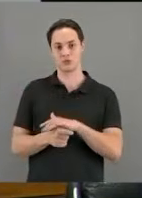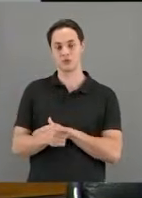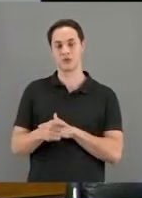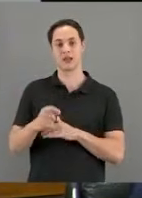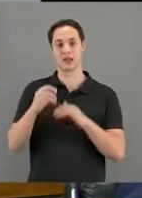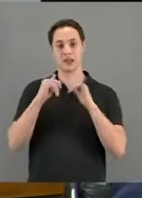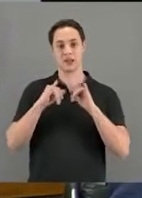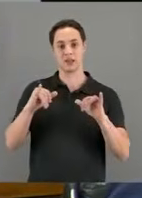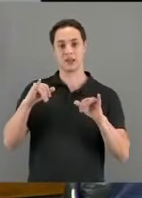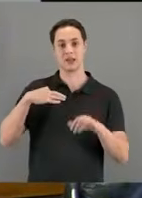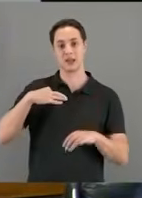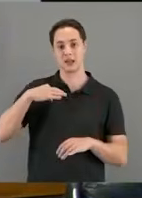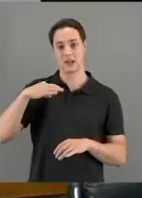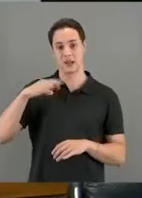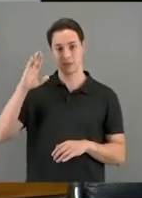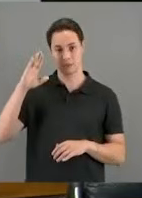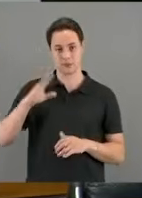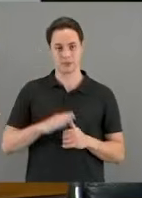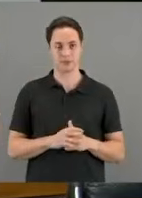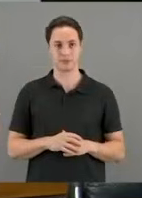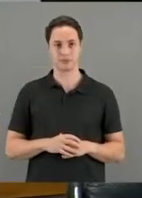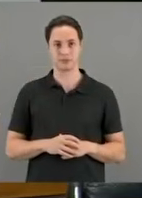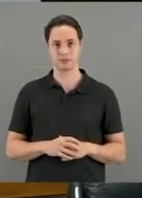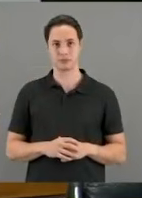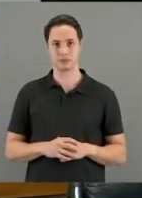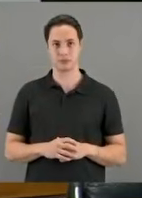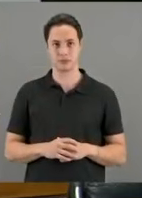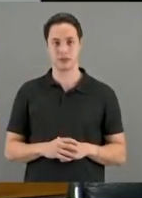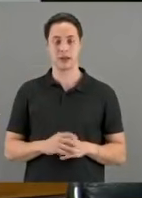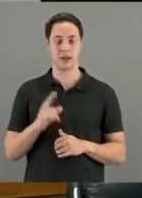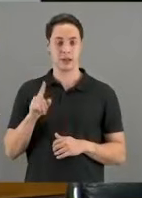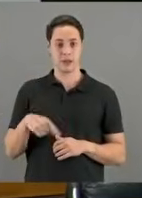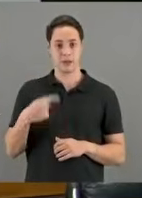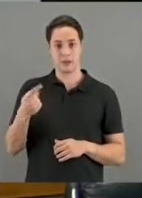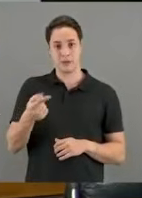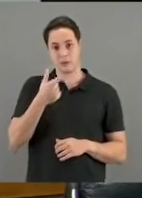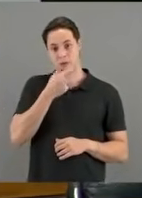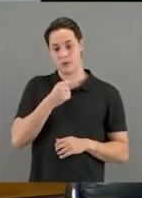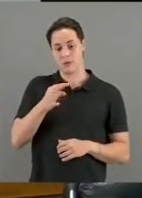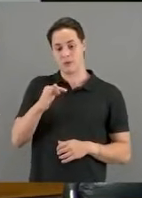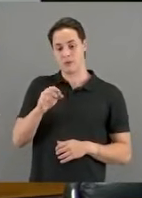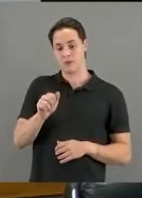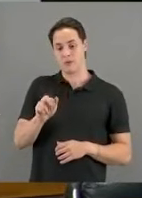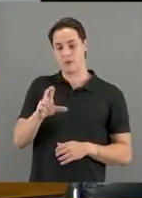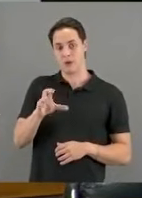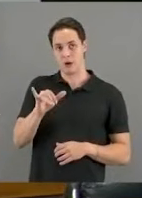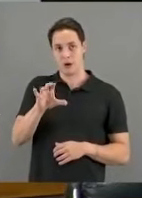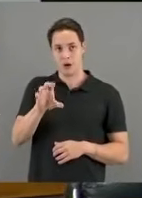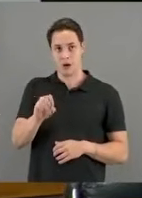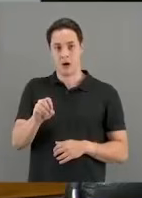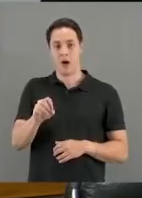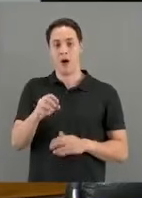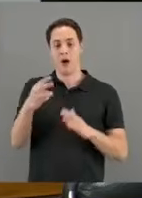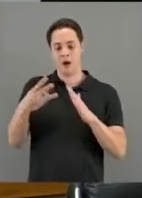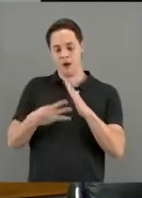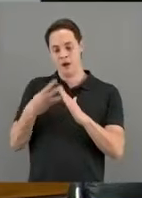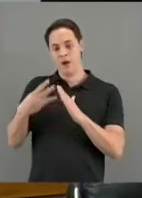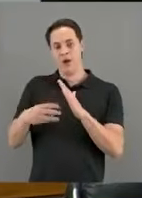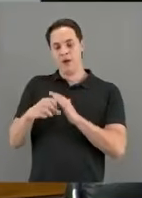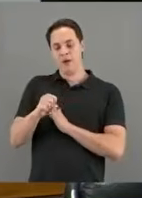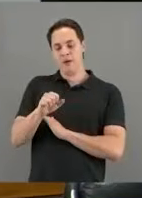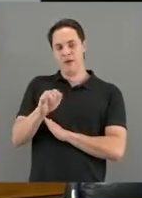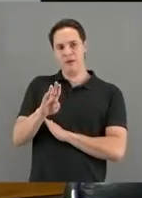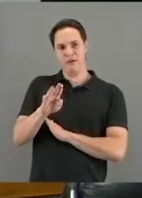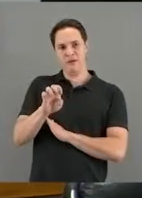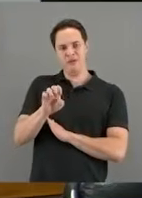campanha. Logo em seguida, o Tarcísio resolve privatizar a Sabesp. E adivinha quem